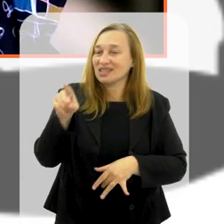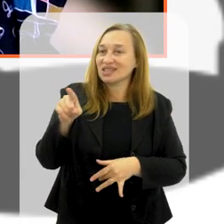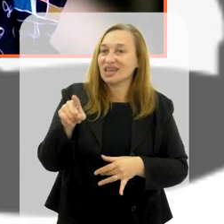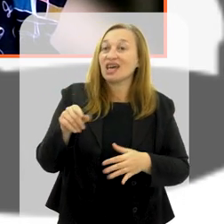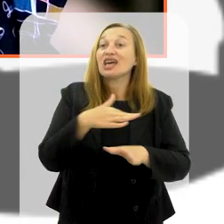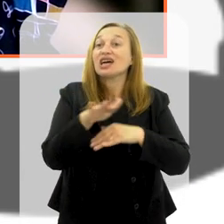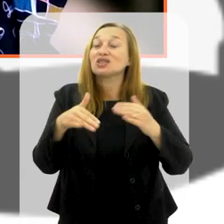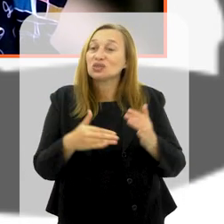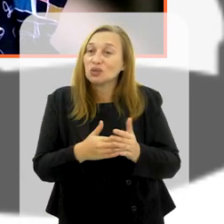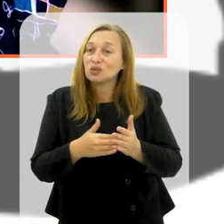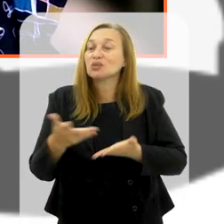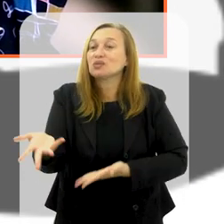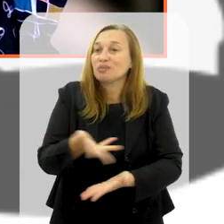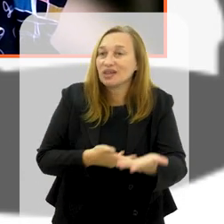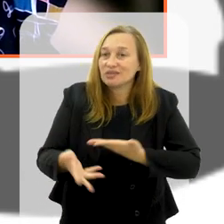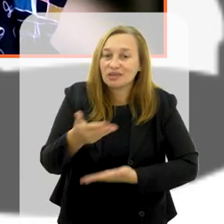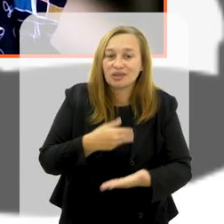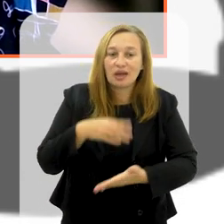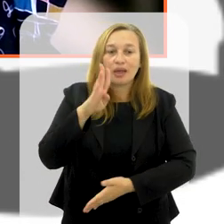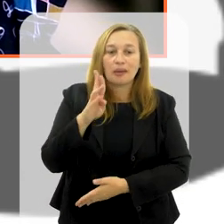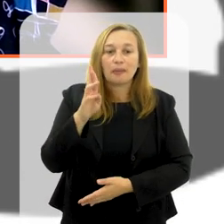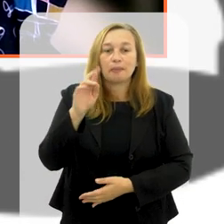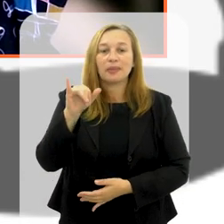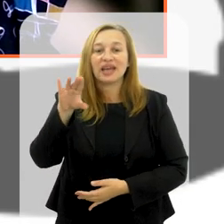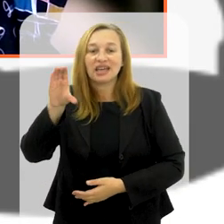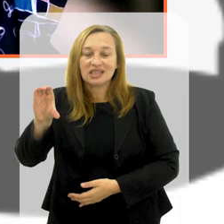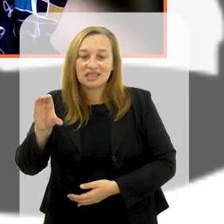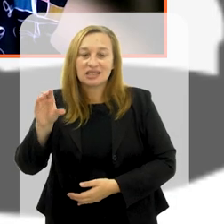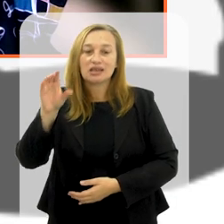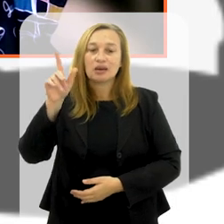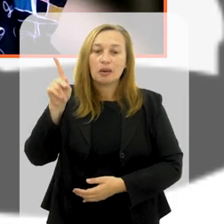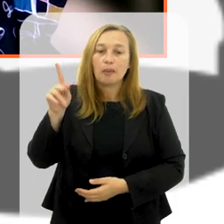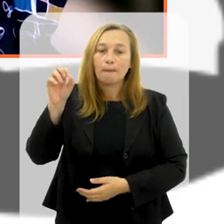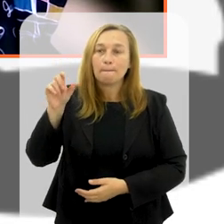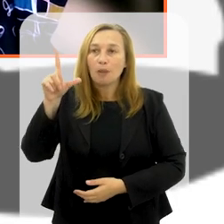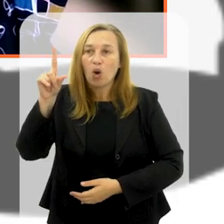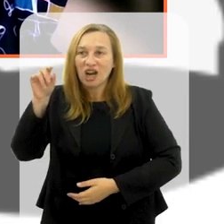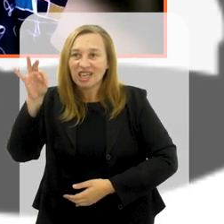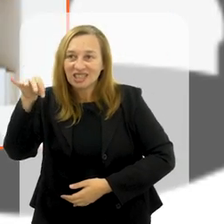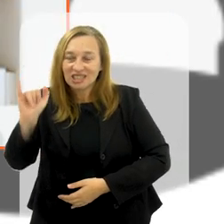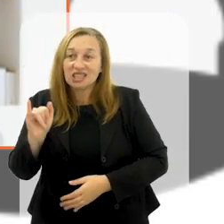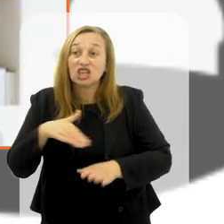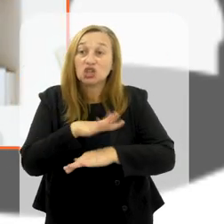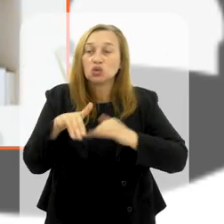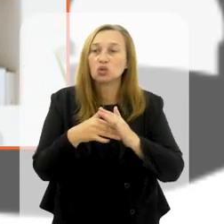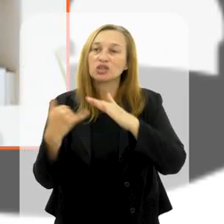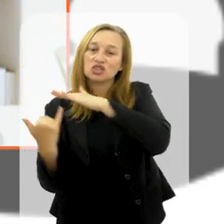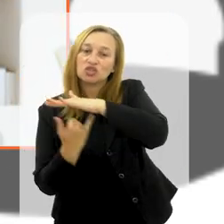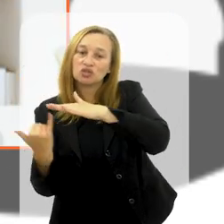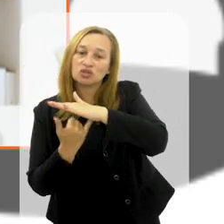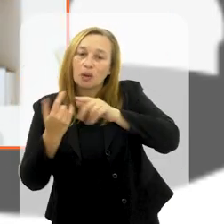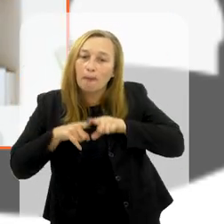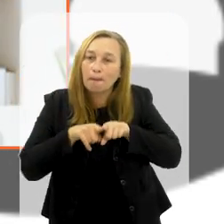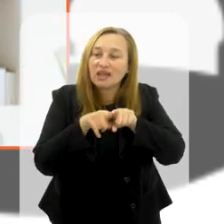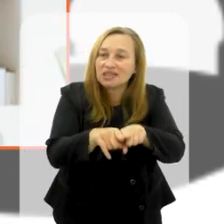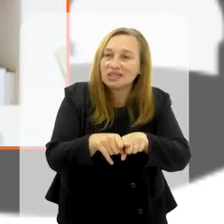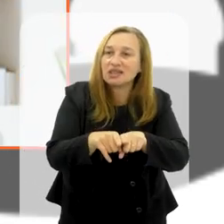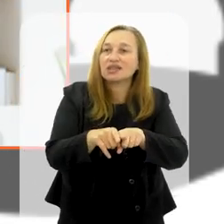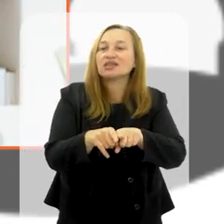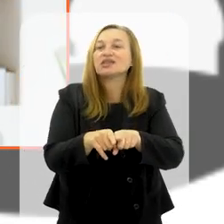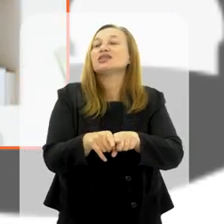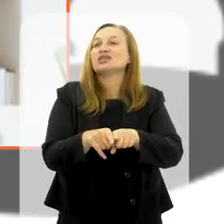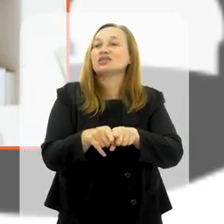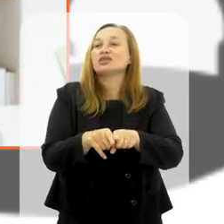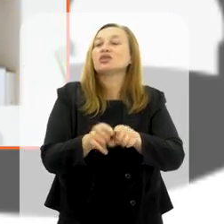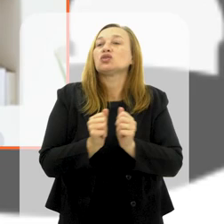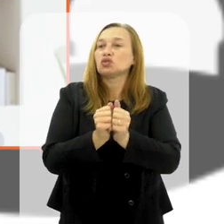para você e a todos os participantes do BRICS Policy Center da PUC-Rio e todas as instituições que parceiras